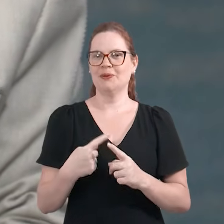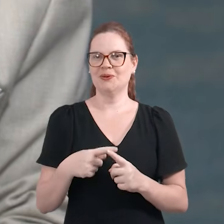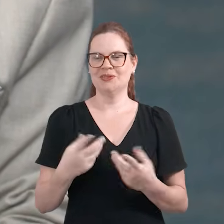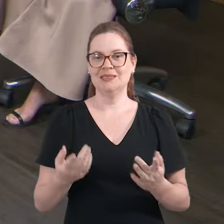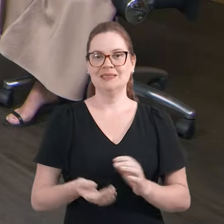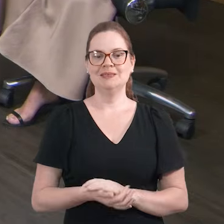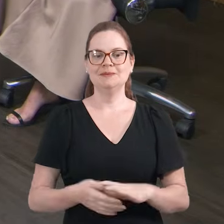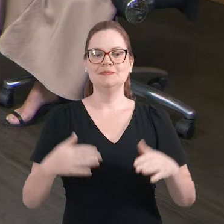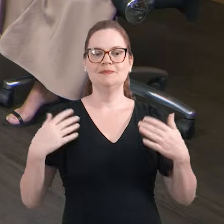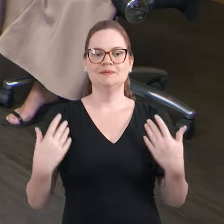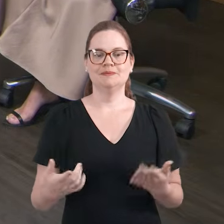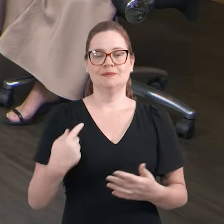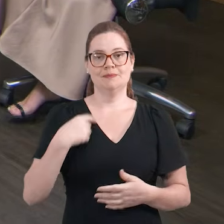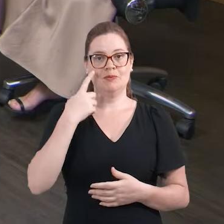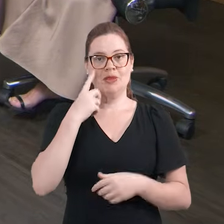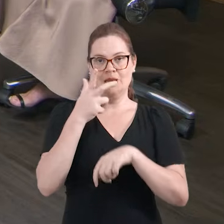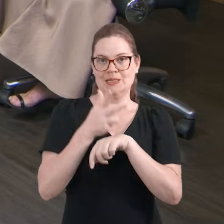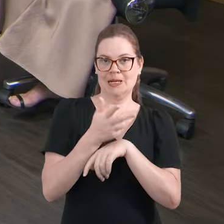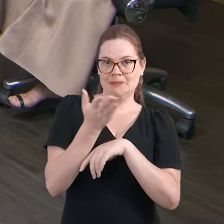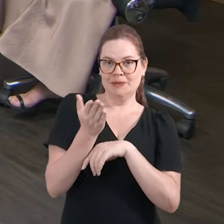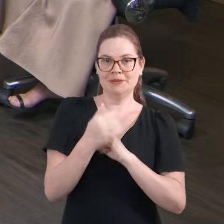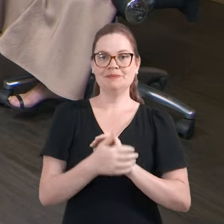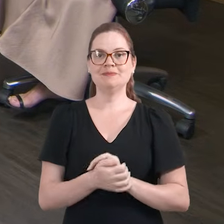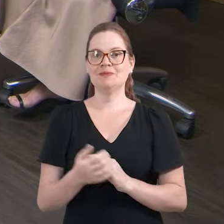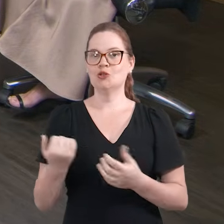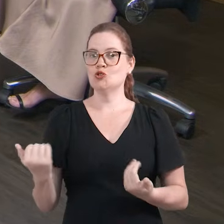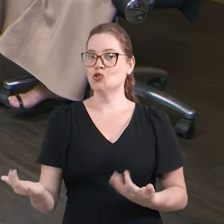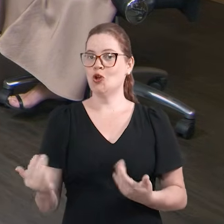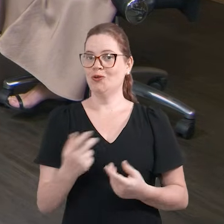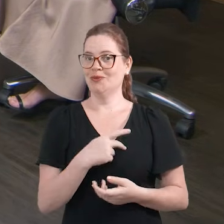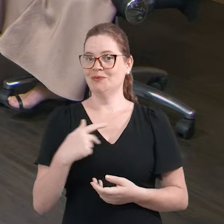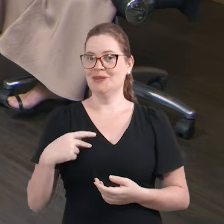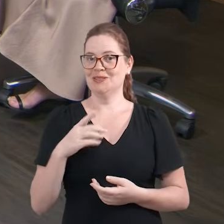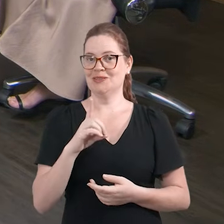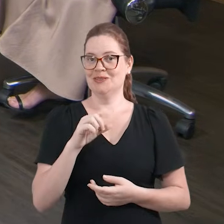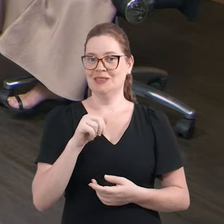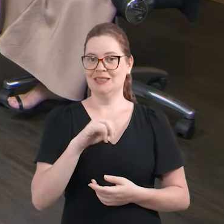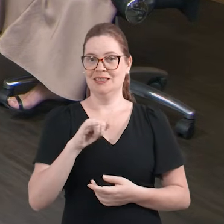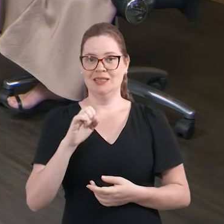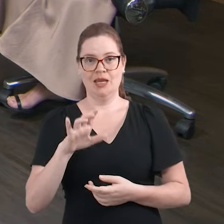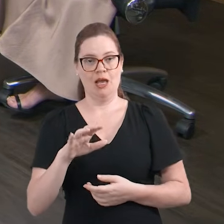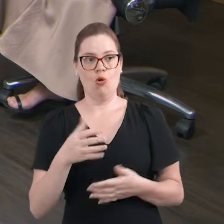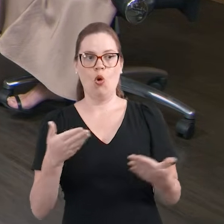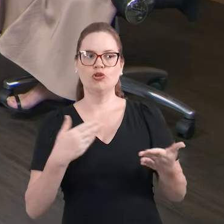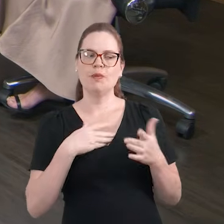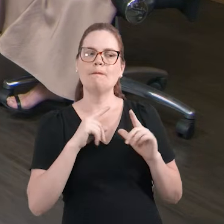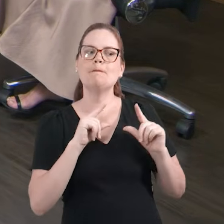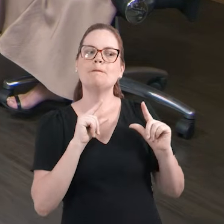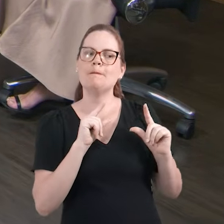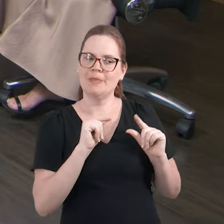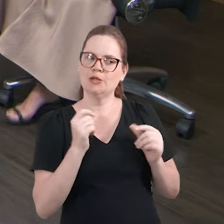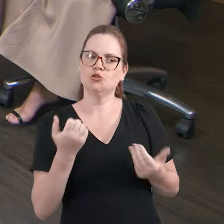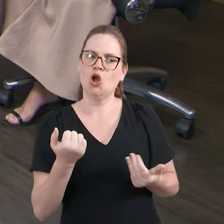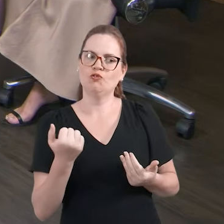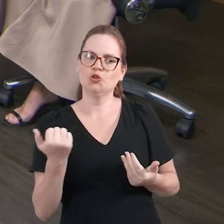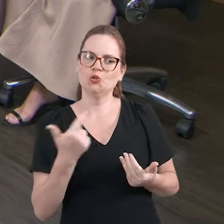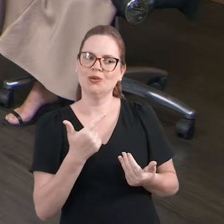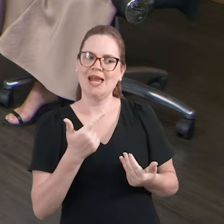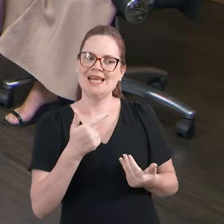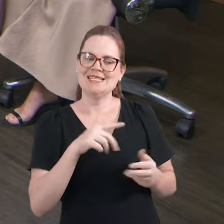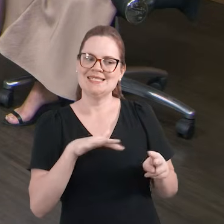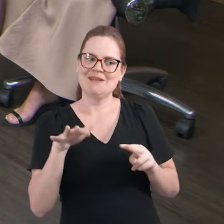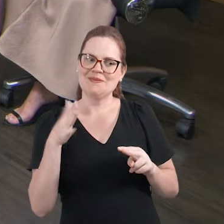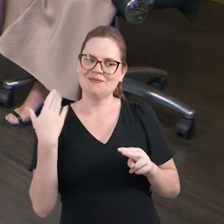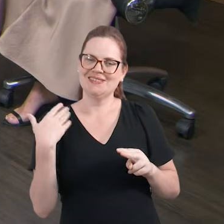quê. Muito bem, nessa câmera aqui, o jovem pastor Daniel está uma semana menos jovem do que na semana passada, né, Daniel? Pai,